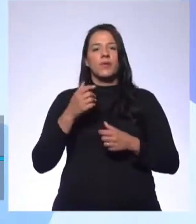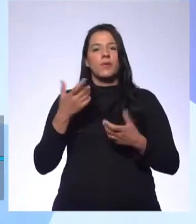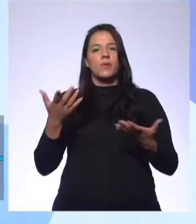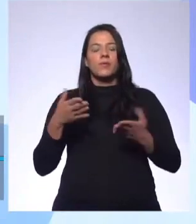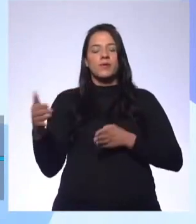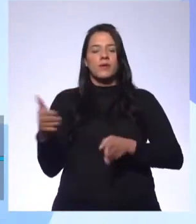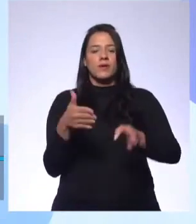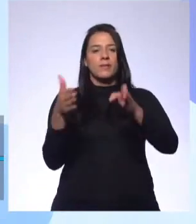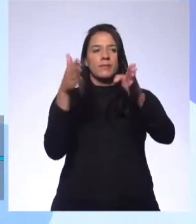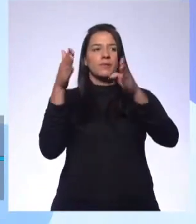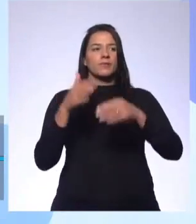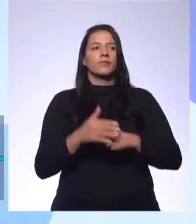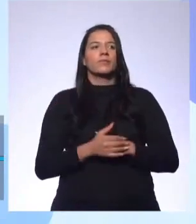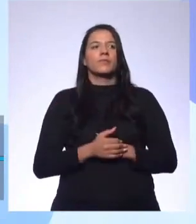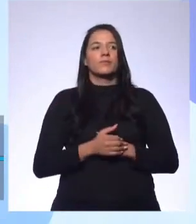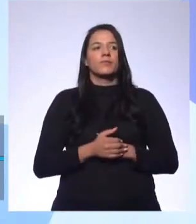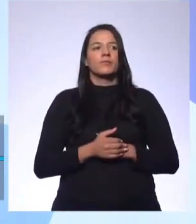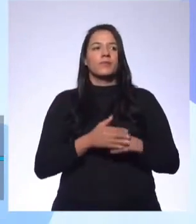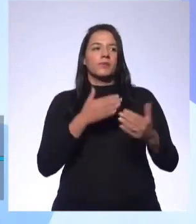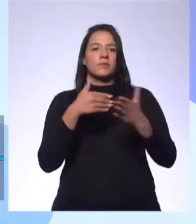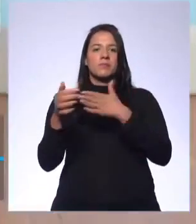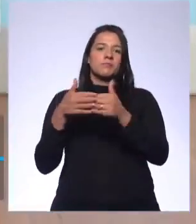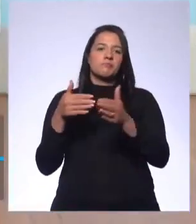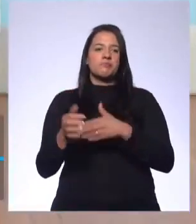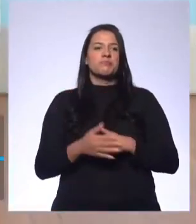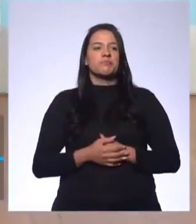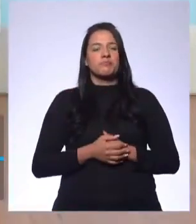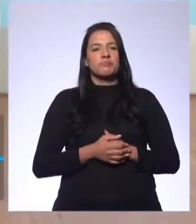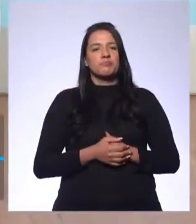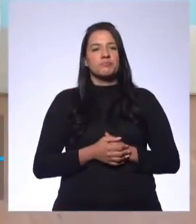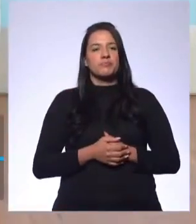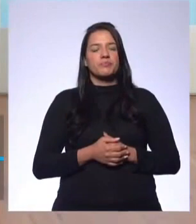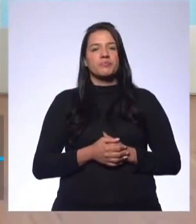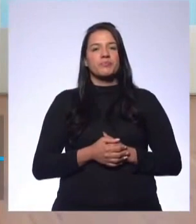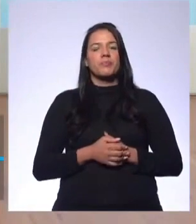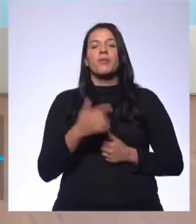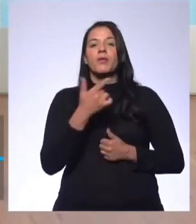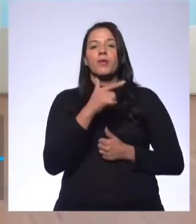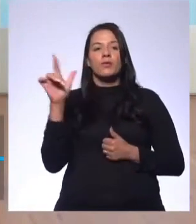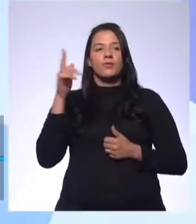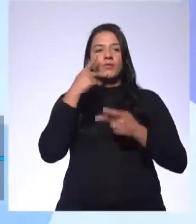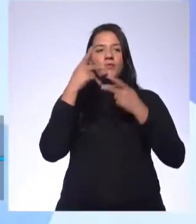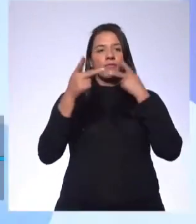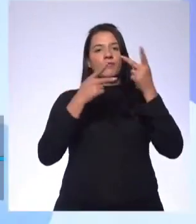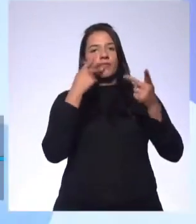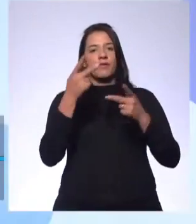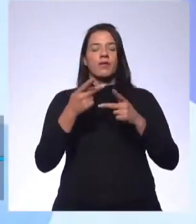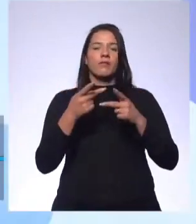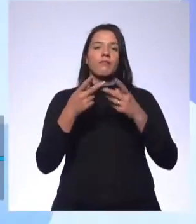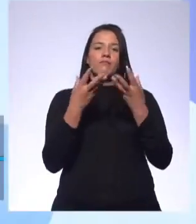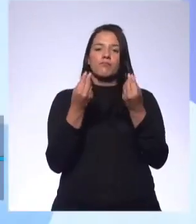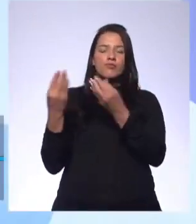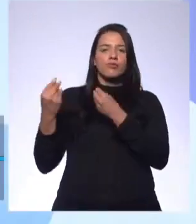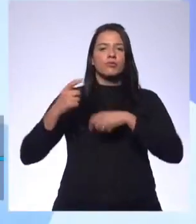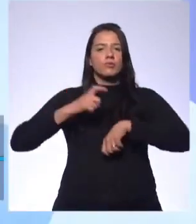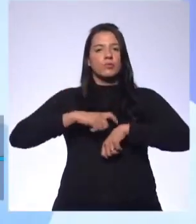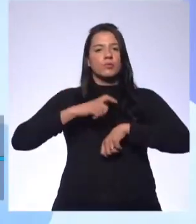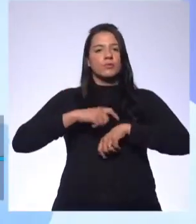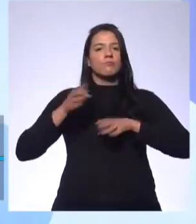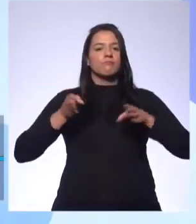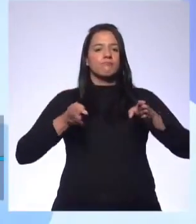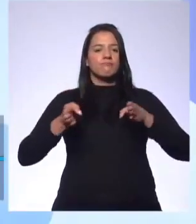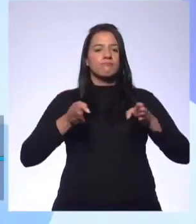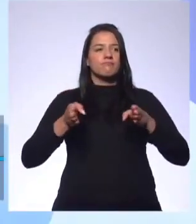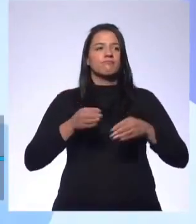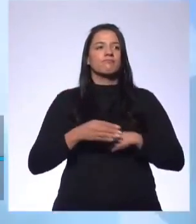professor Jorge diz. É um caminho delineado. E a professora Rosângela diz, fala muito do tempo. Então, às vezes, por isso a gente vai